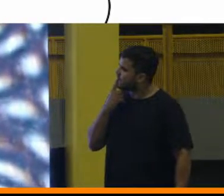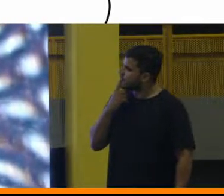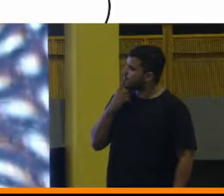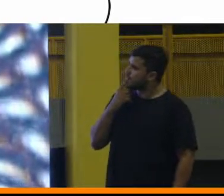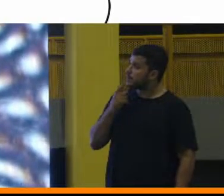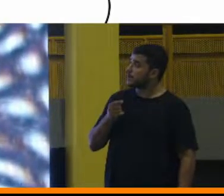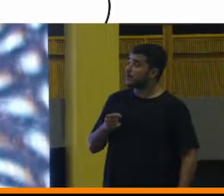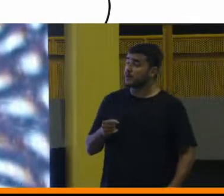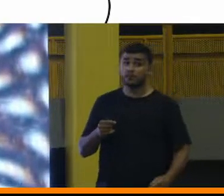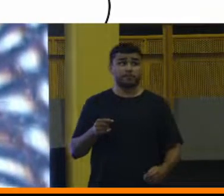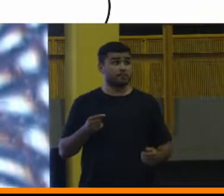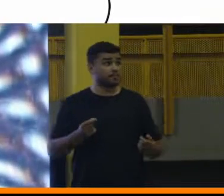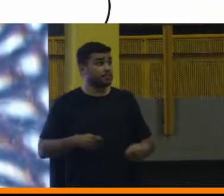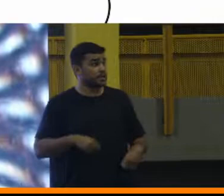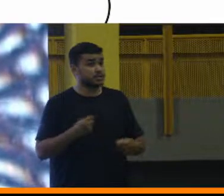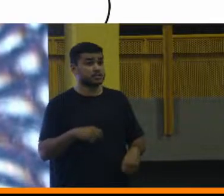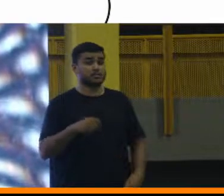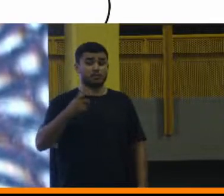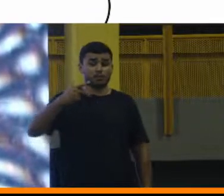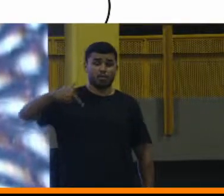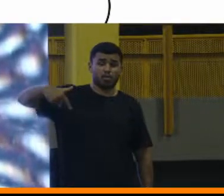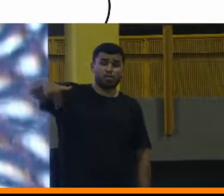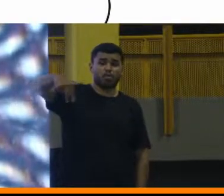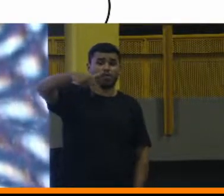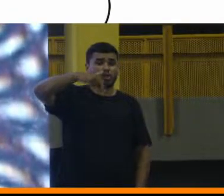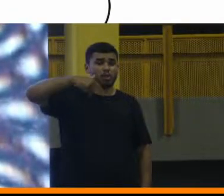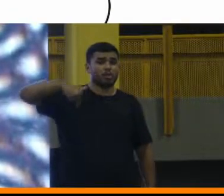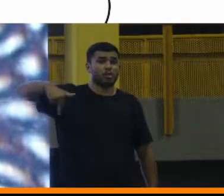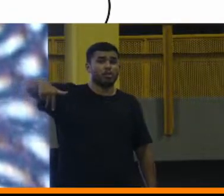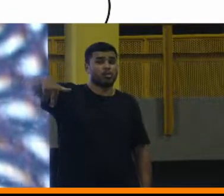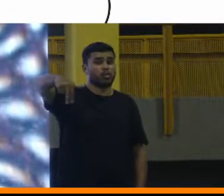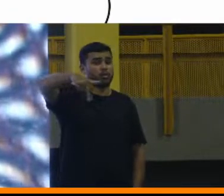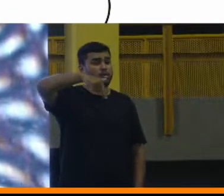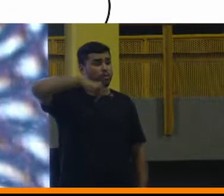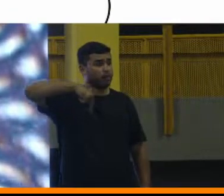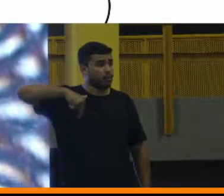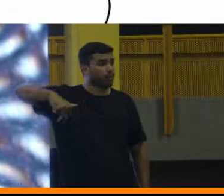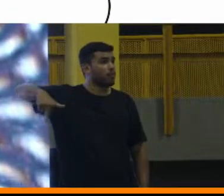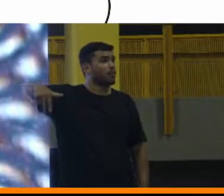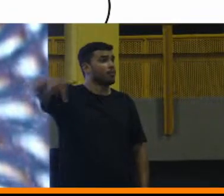precisa de uma aceleração apontando para o centro.